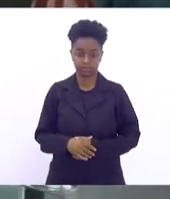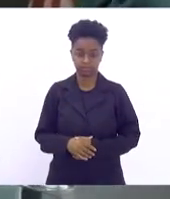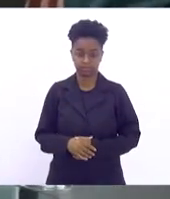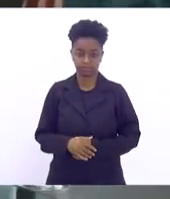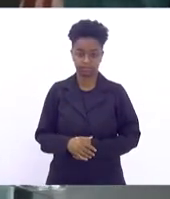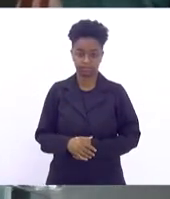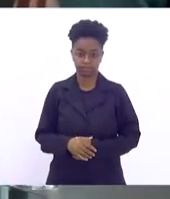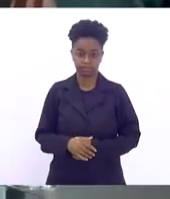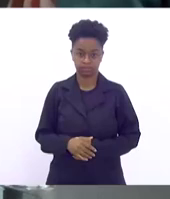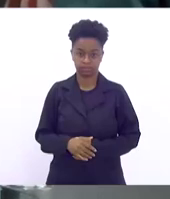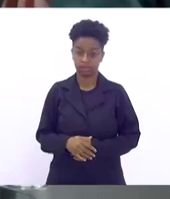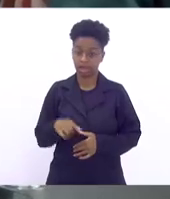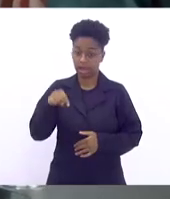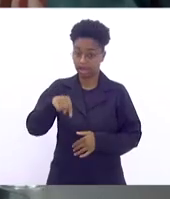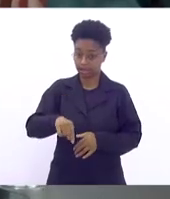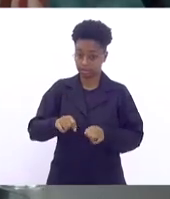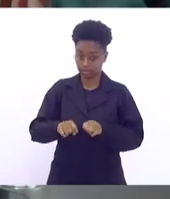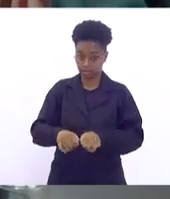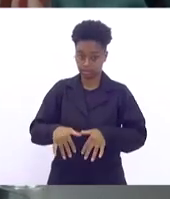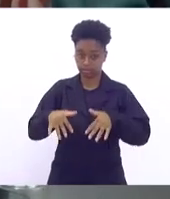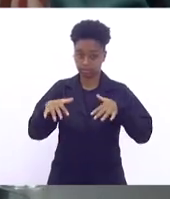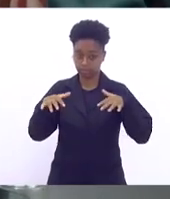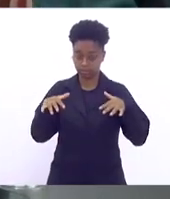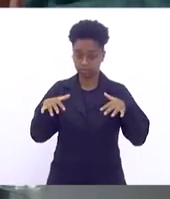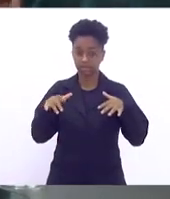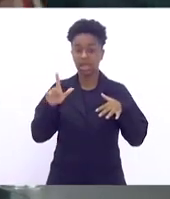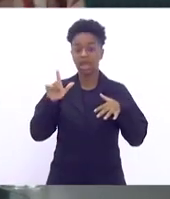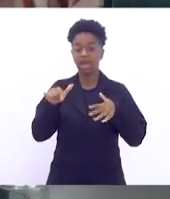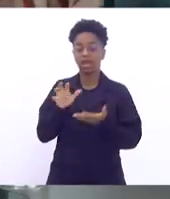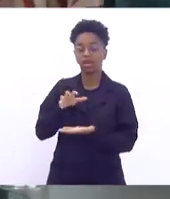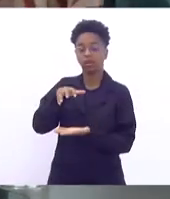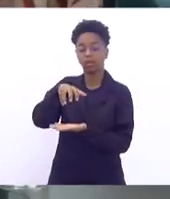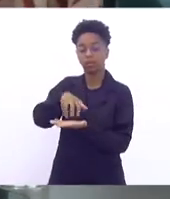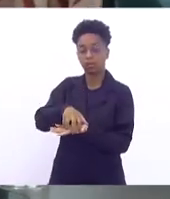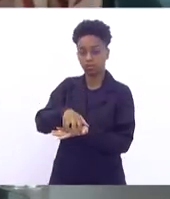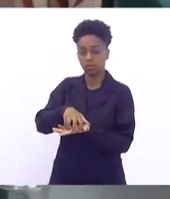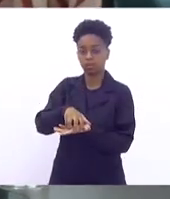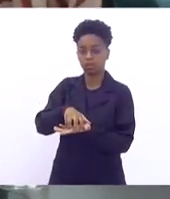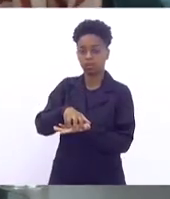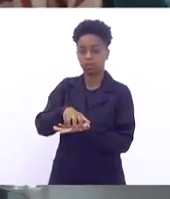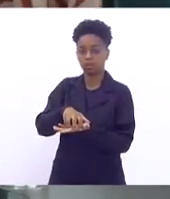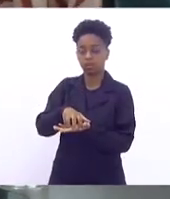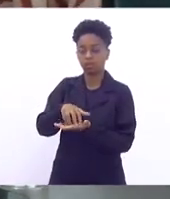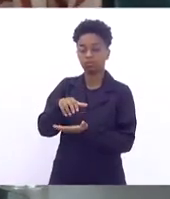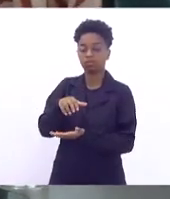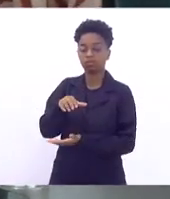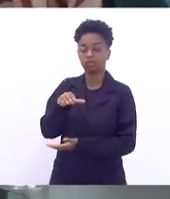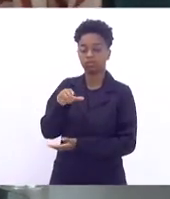O parlamento é um órgão colegiado